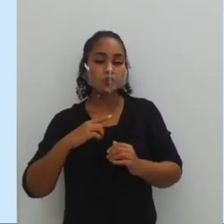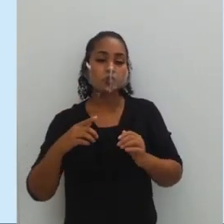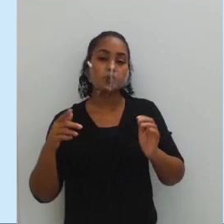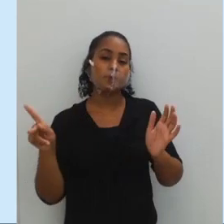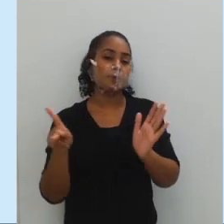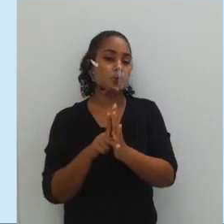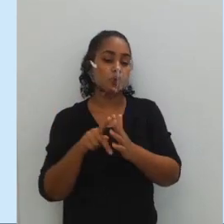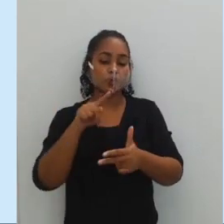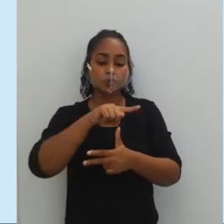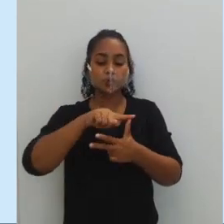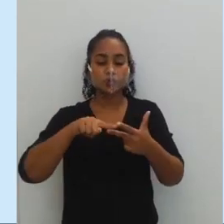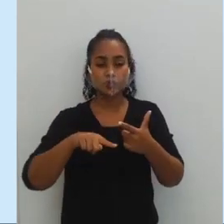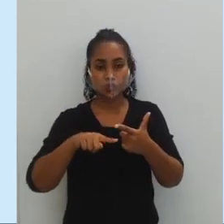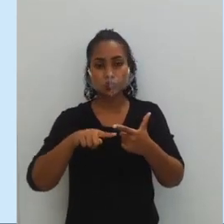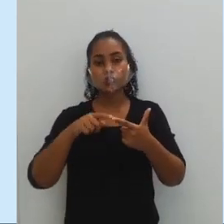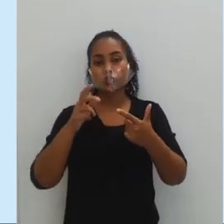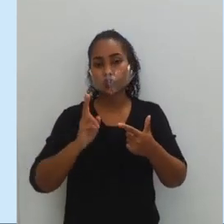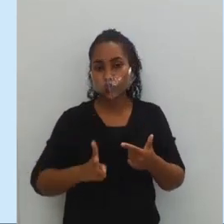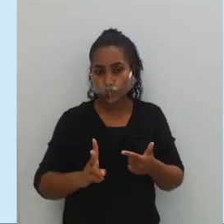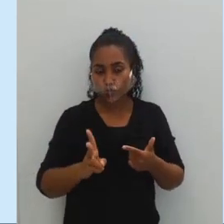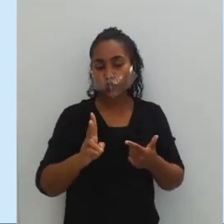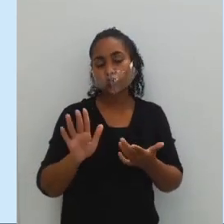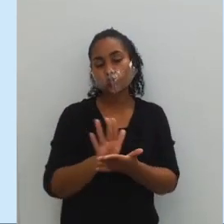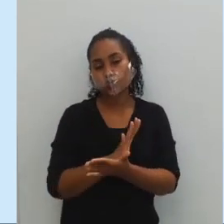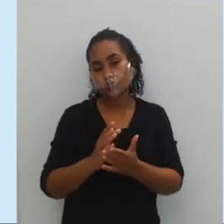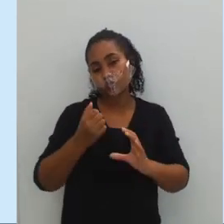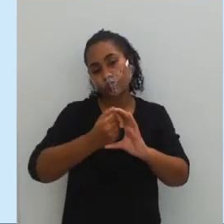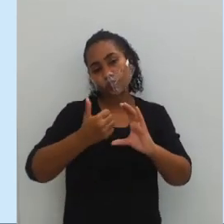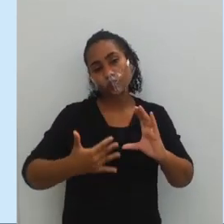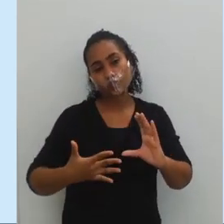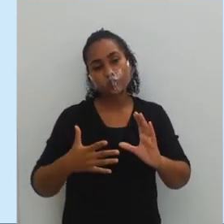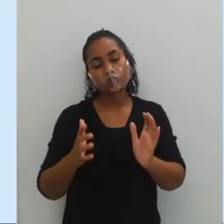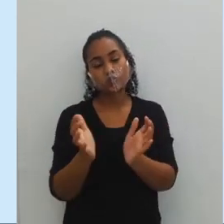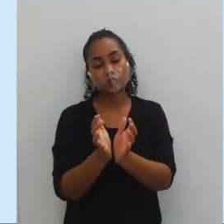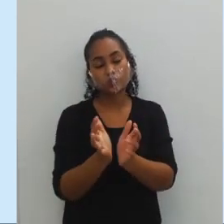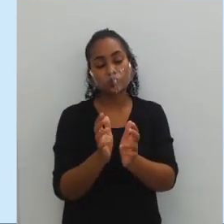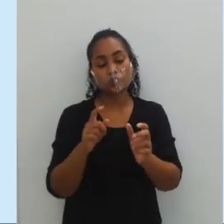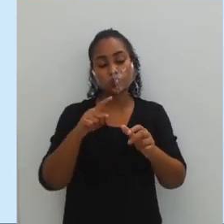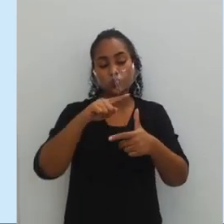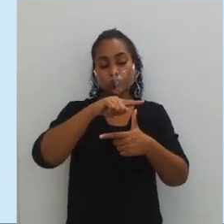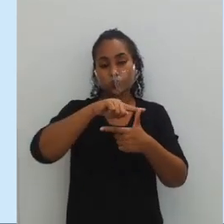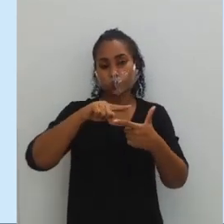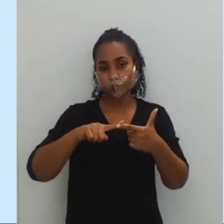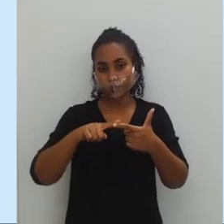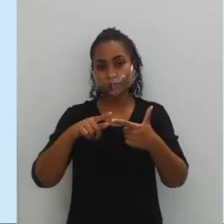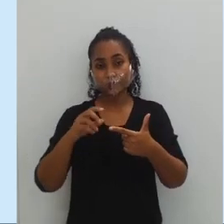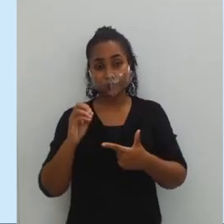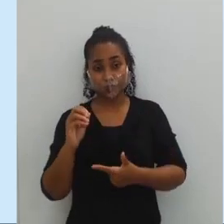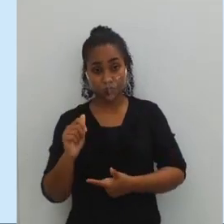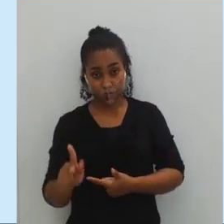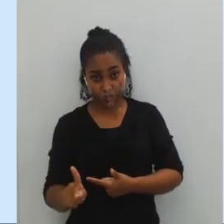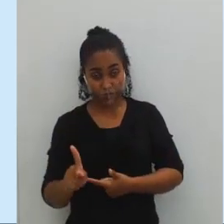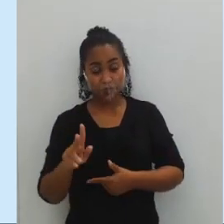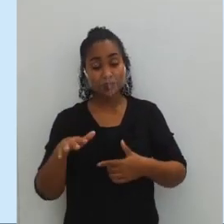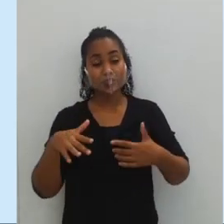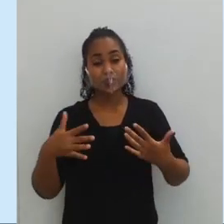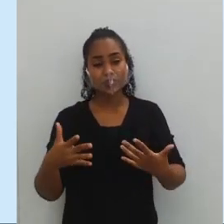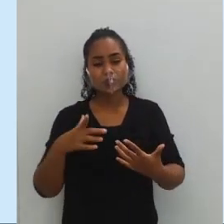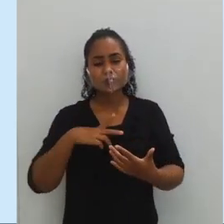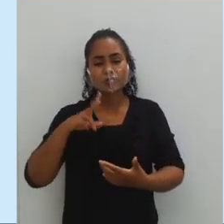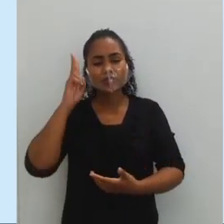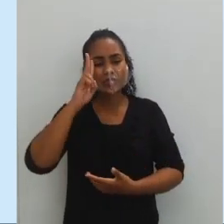com jiu-jitsu e capoeira. Hoje a gente vai continuar com algumas particularidades dessas duas lutas, tá bom? E aí,